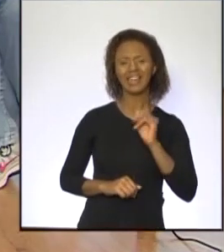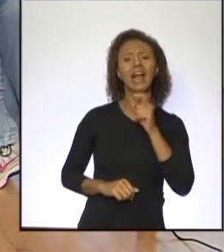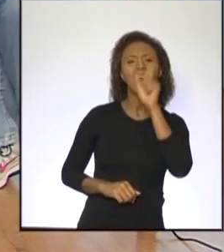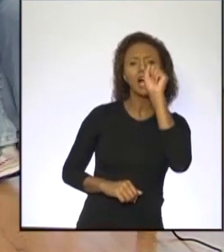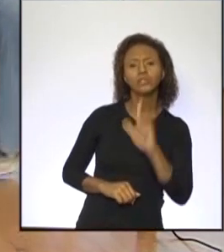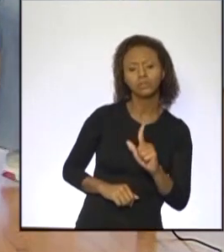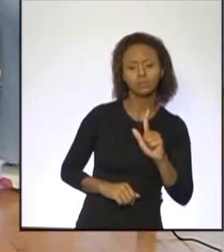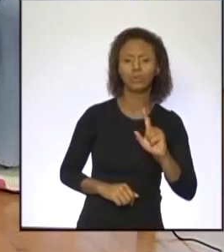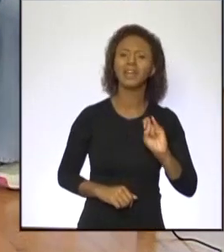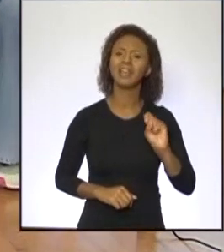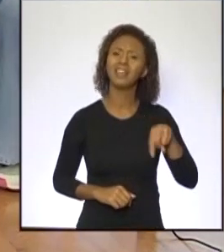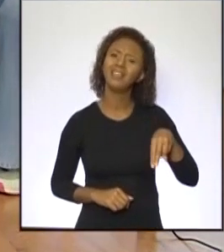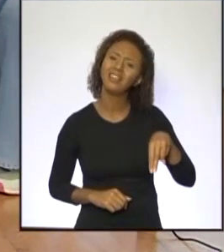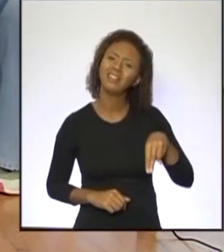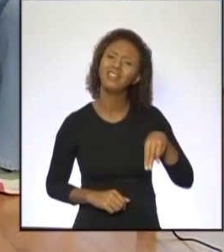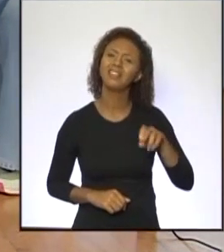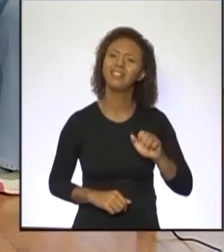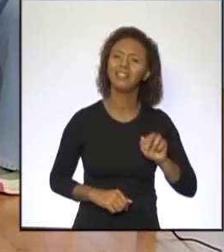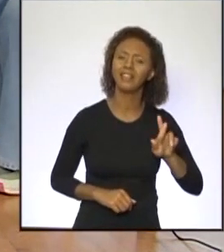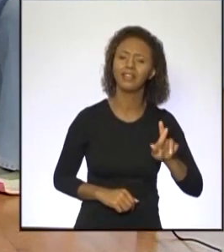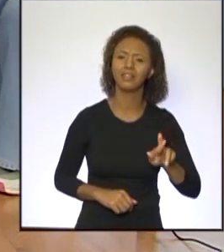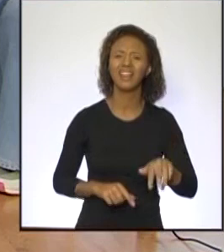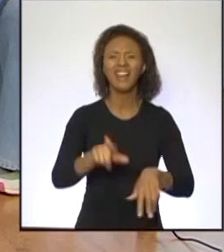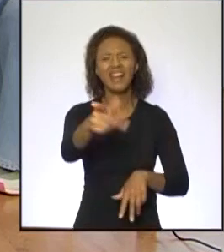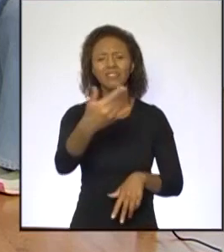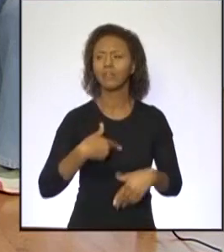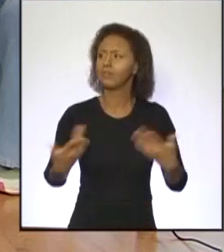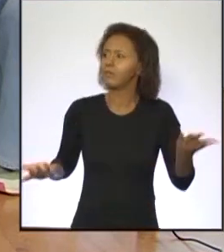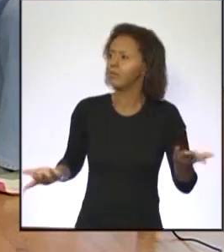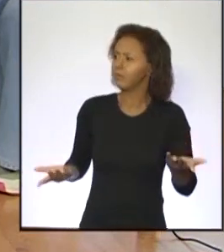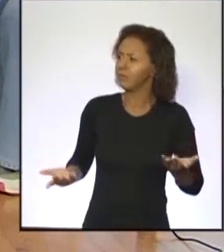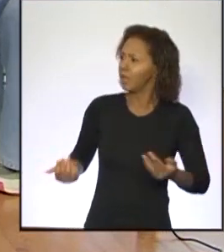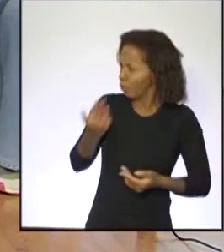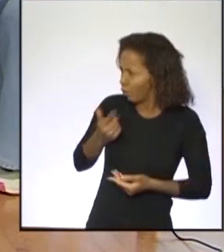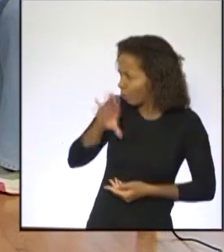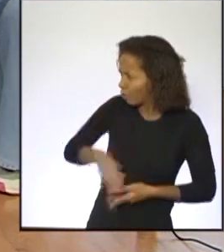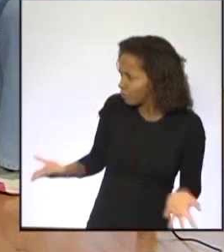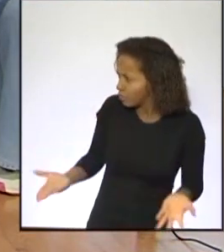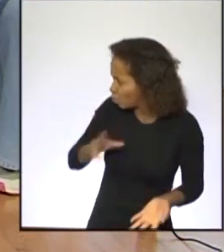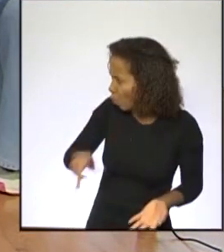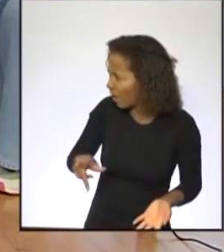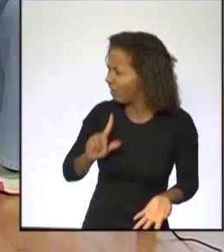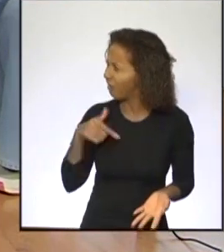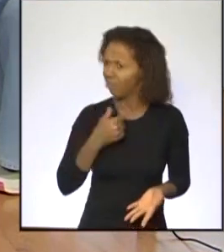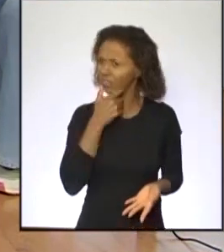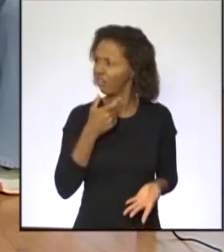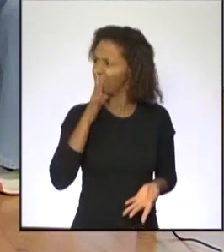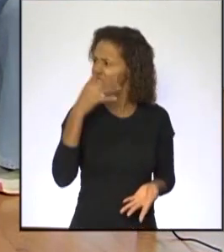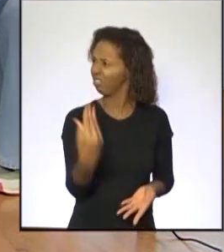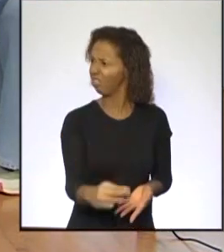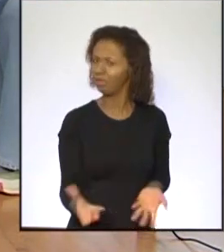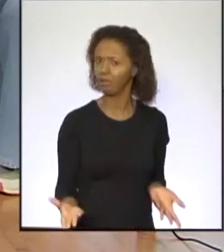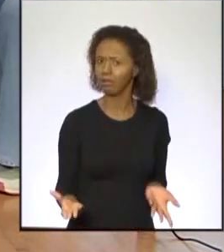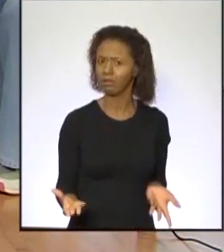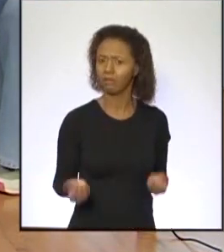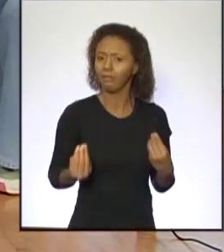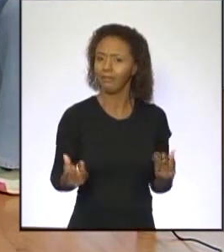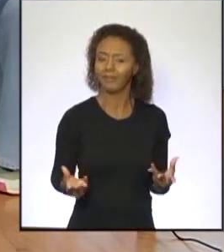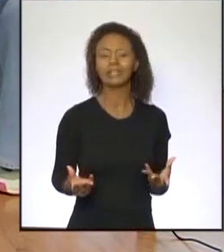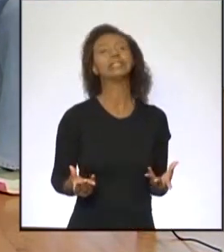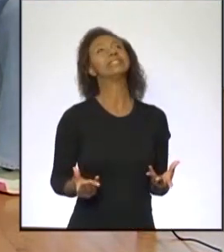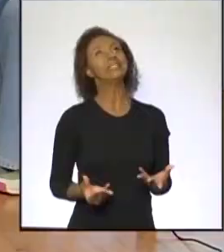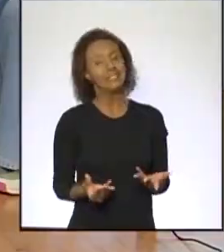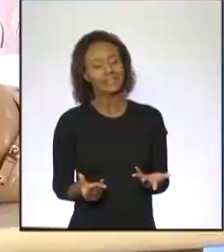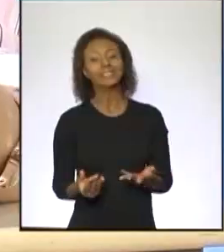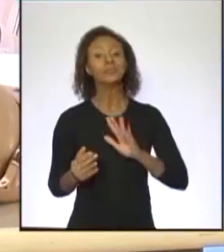portuguesa, professora Kátia, aula de língua portuguesa. E agora? a gente metendo inglês aqui, meu Deus do céu. Mas